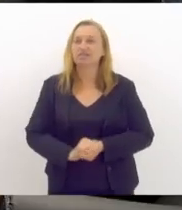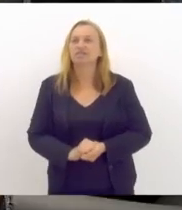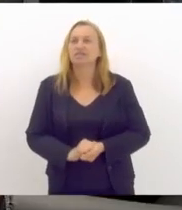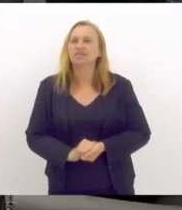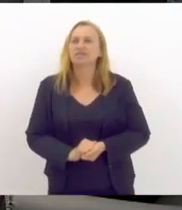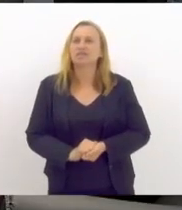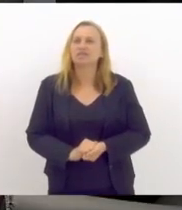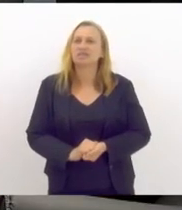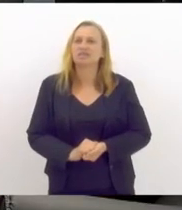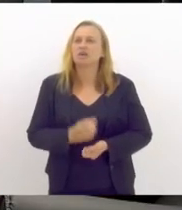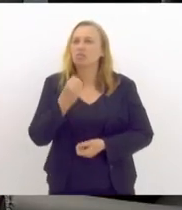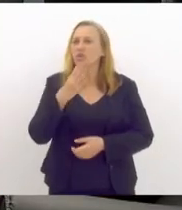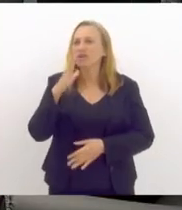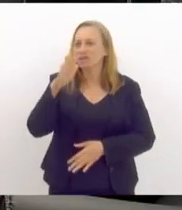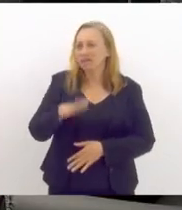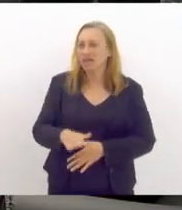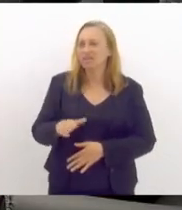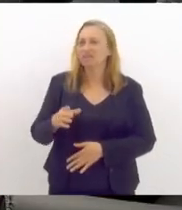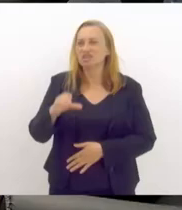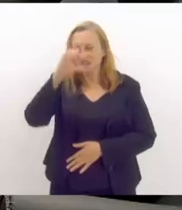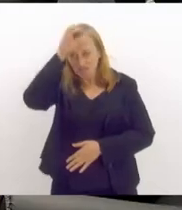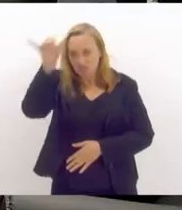Boa tarde